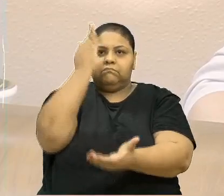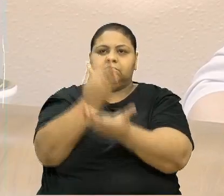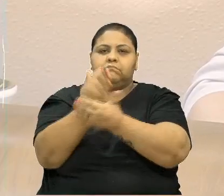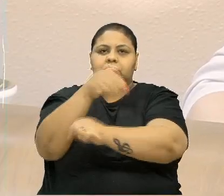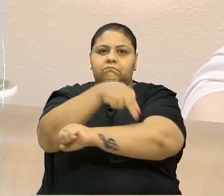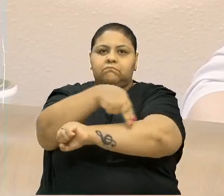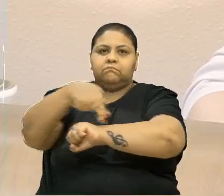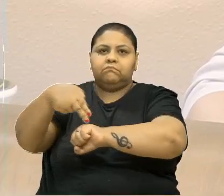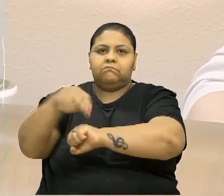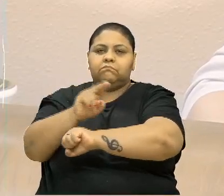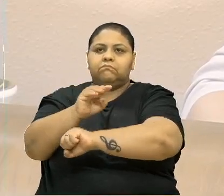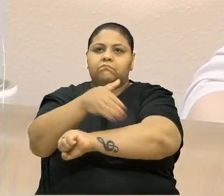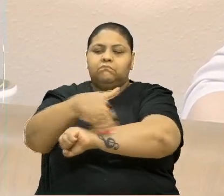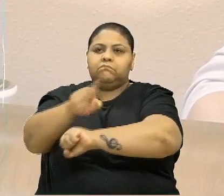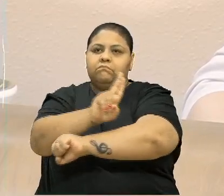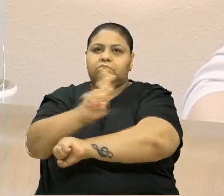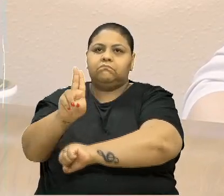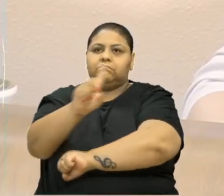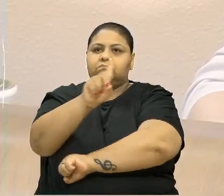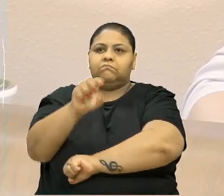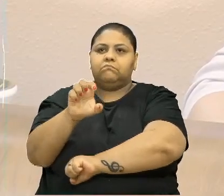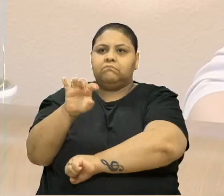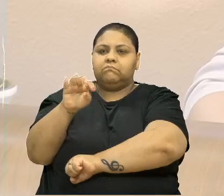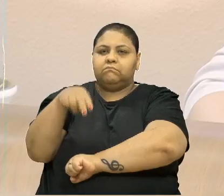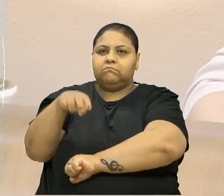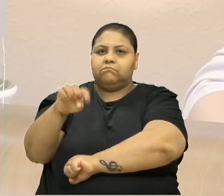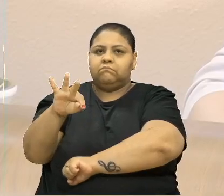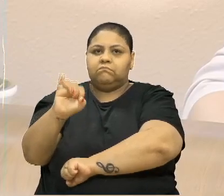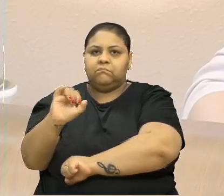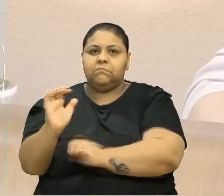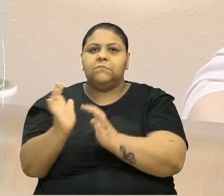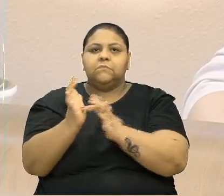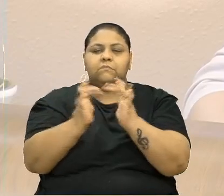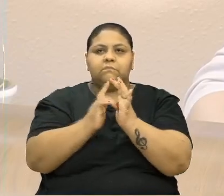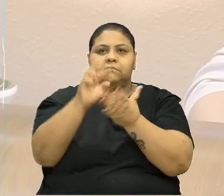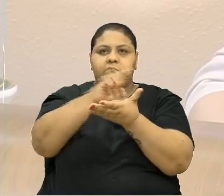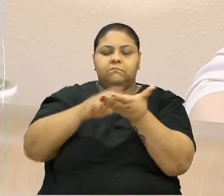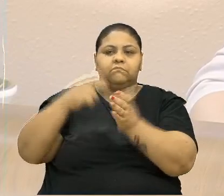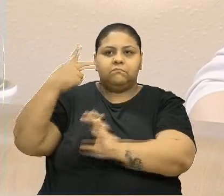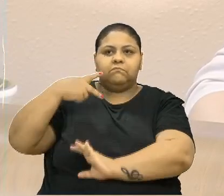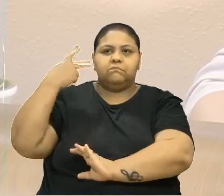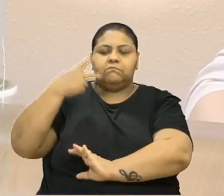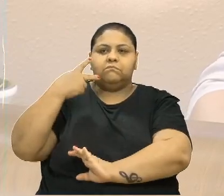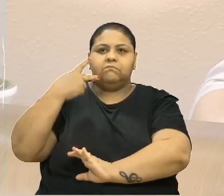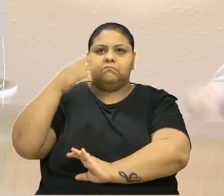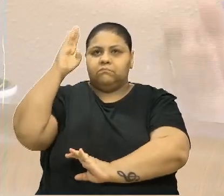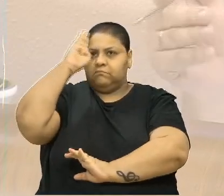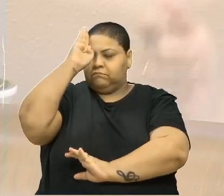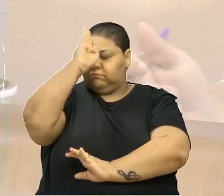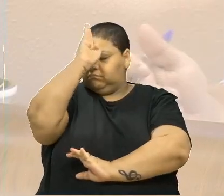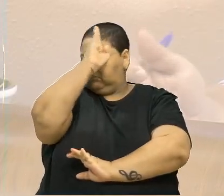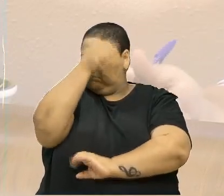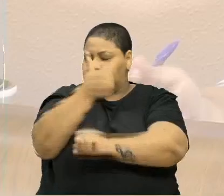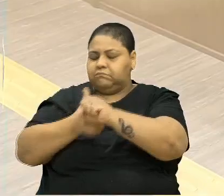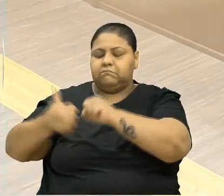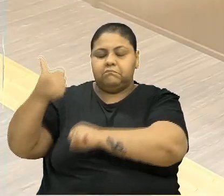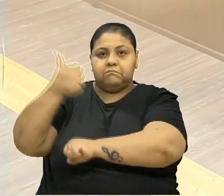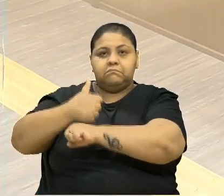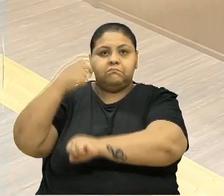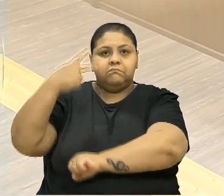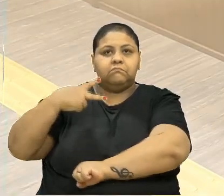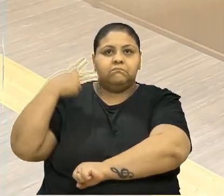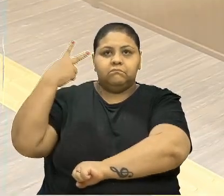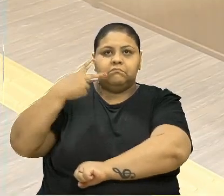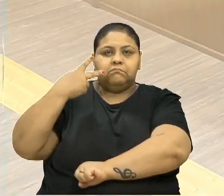Rua Zenite Aparecida de Jesus. Relator, vereador Adriano Bressan. Ad-hoc,